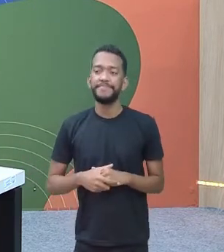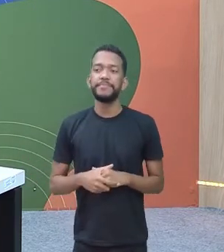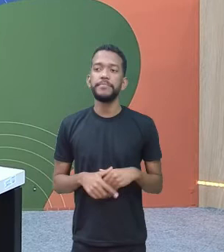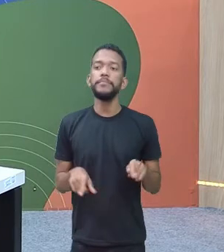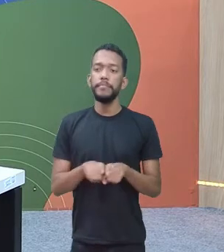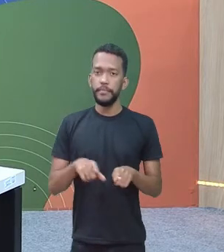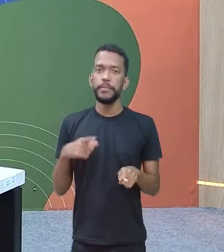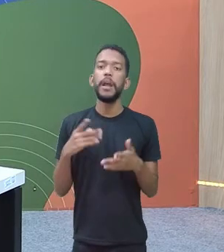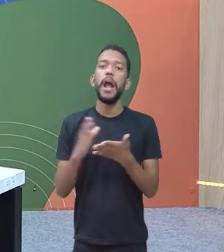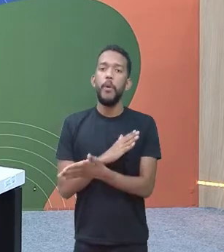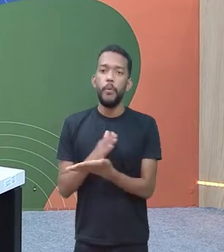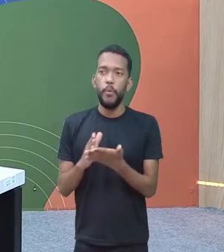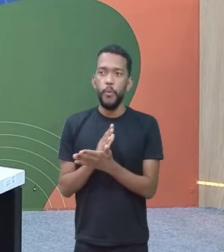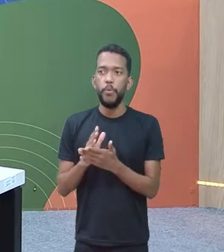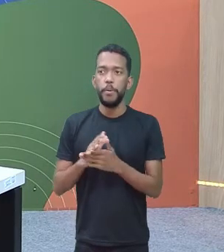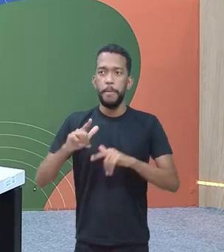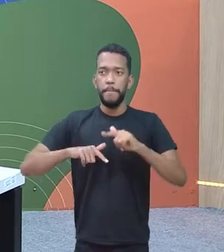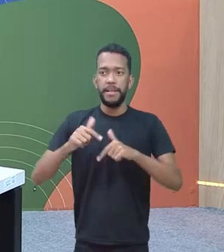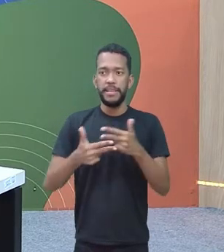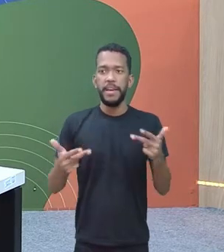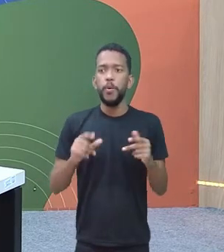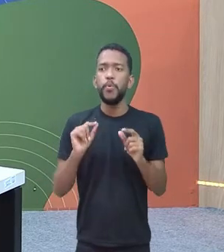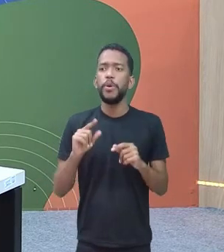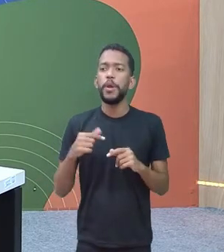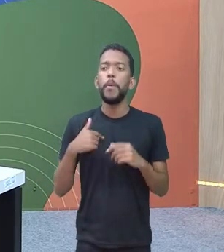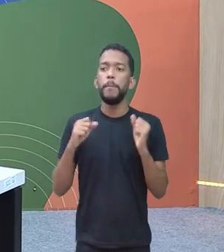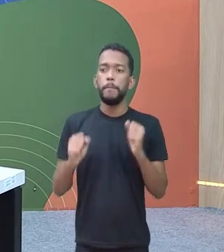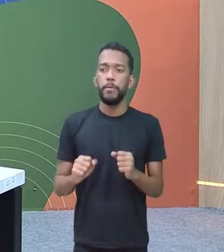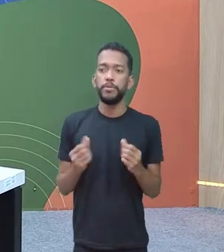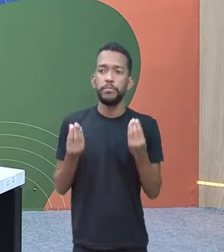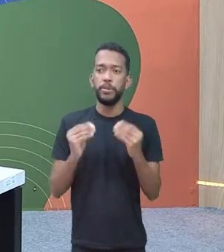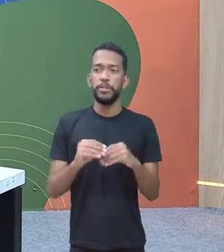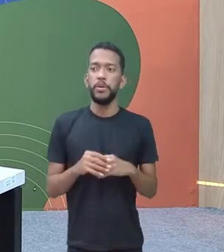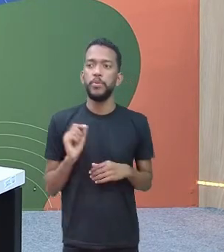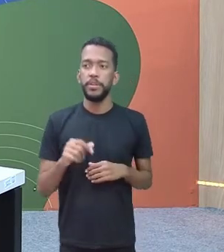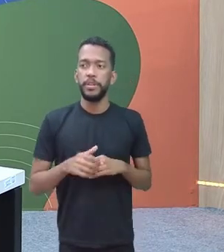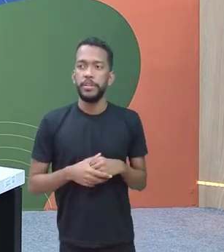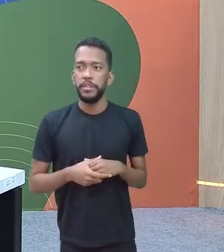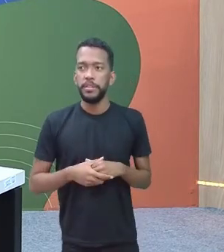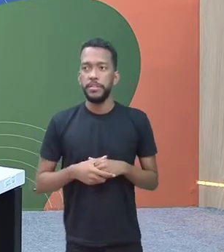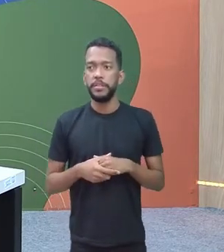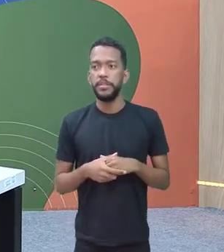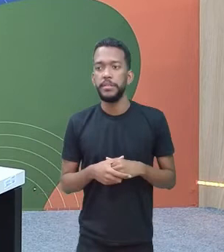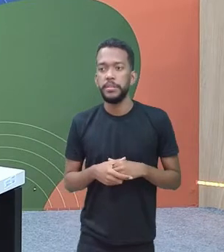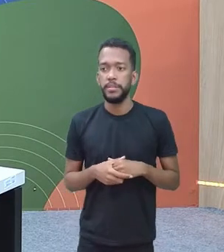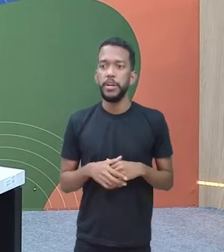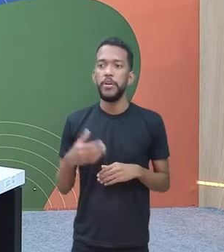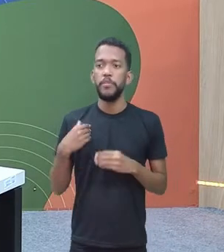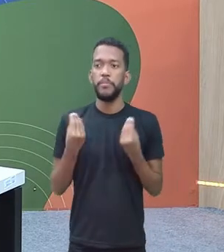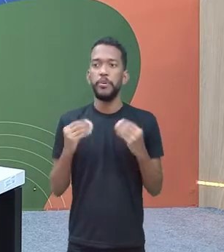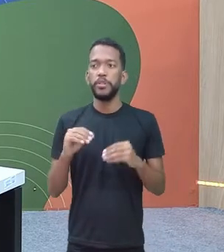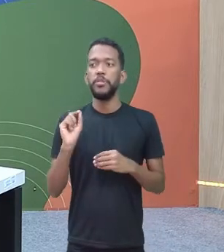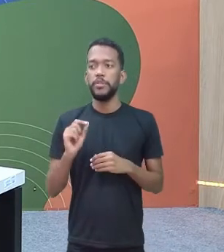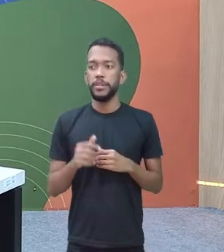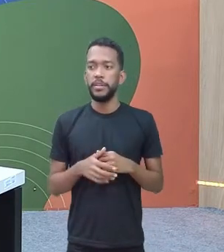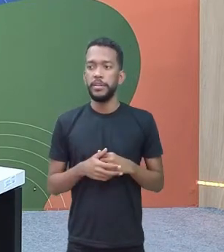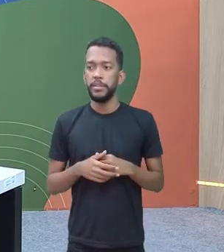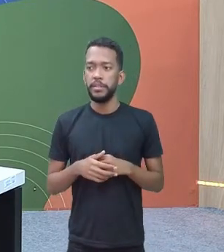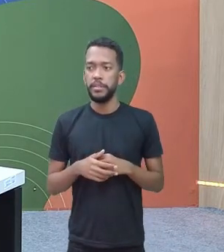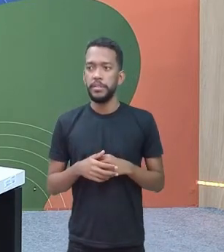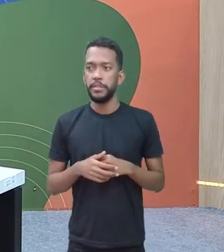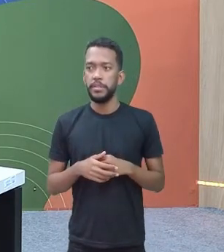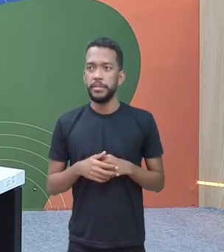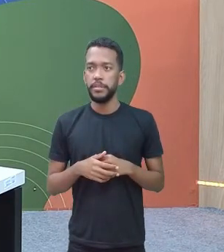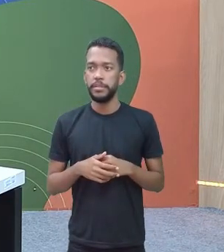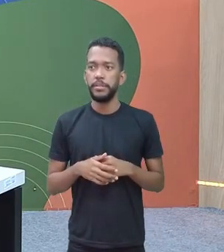alguns materiais. O que eu posso colocar ainda? Eu vou colocar ali um pouco de mel. Agora, o mel, como ele